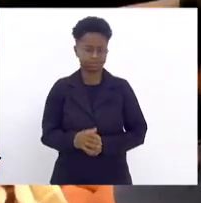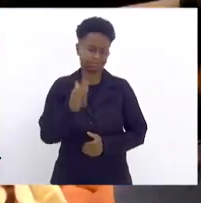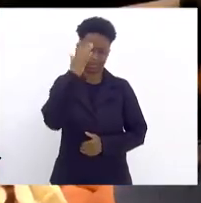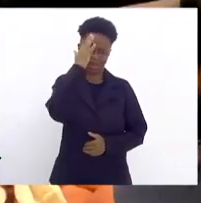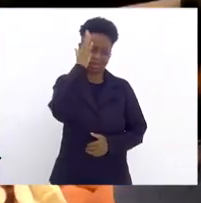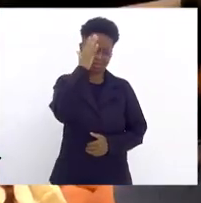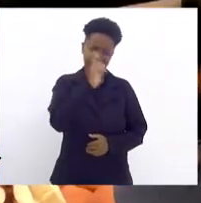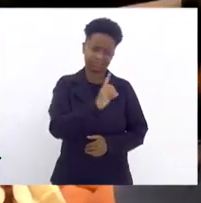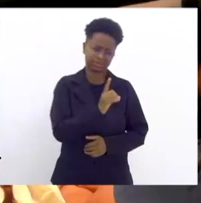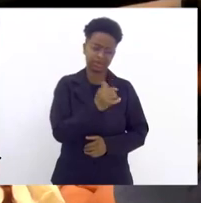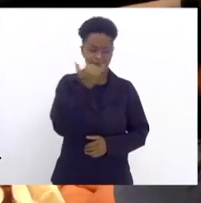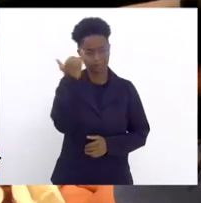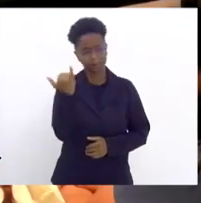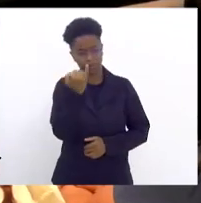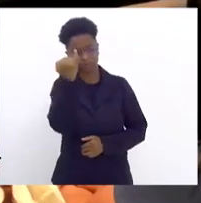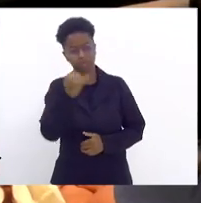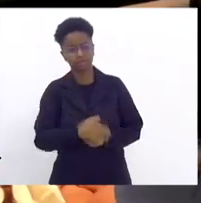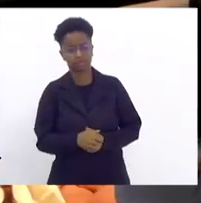importante